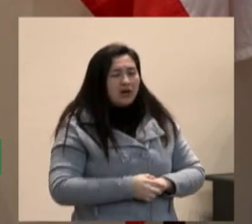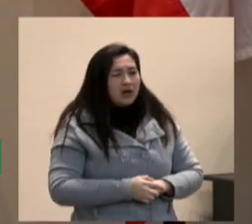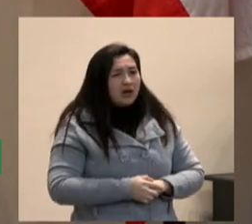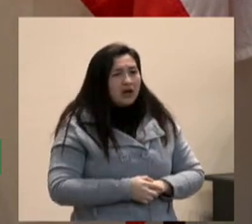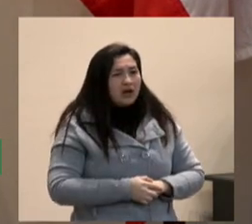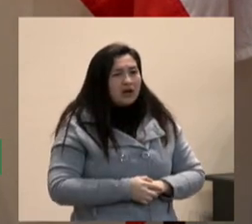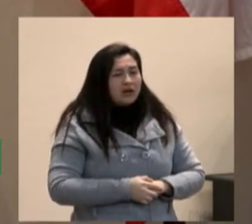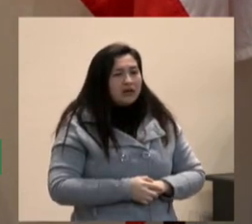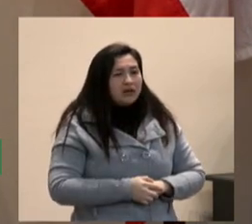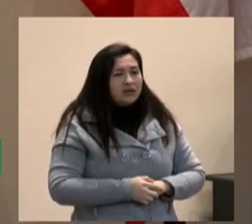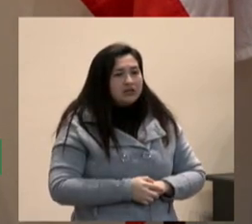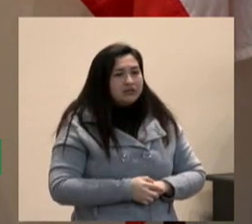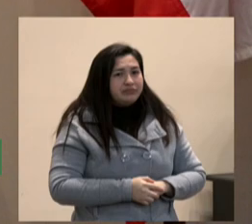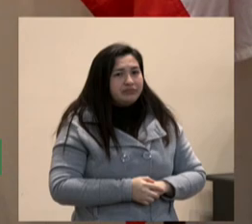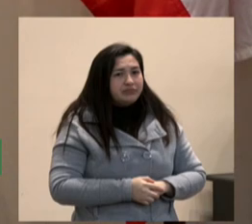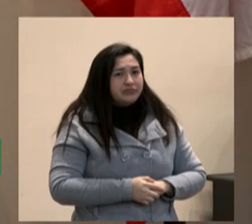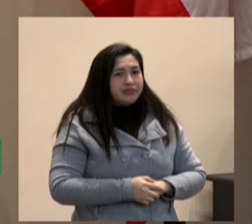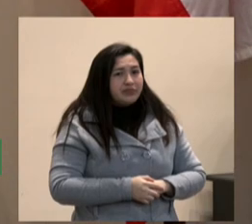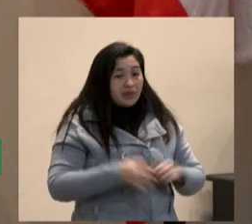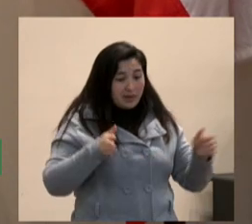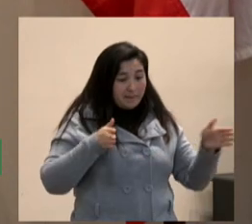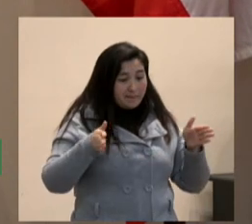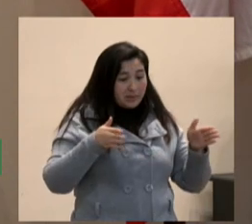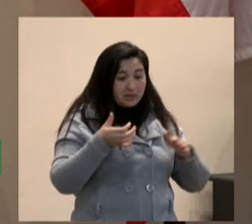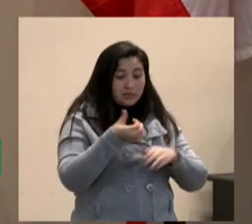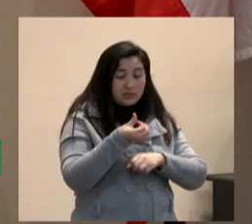É dramático que,